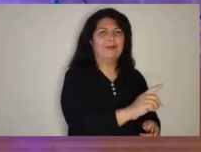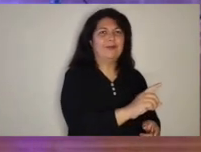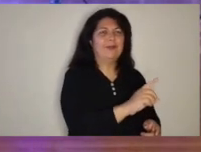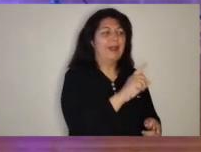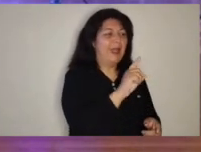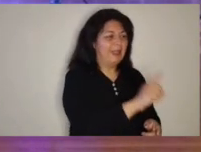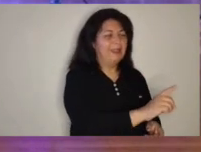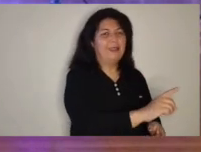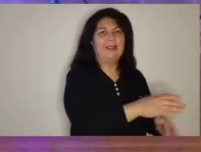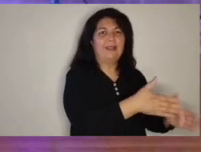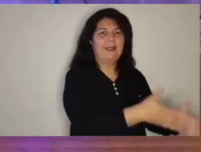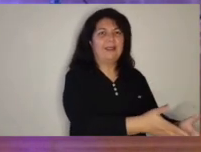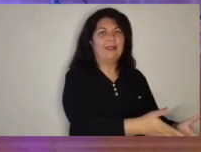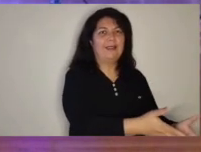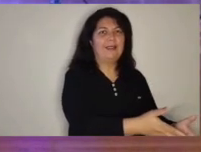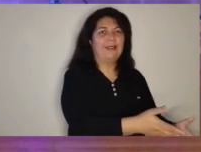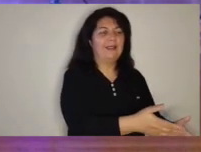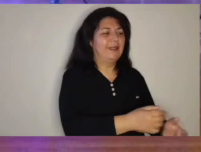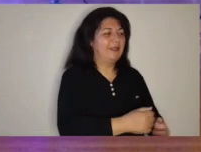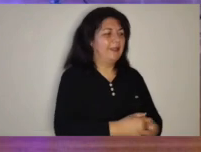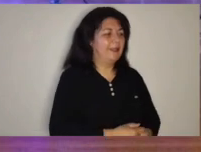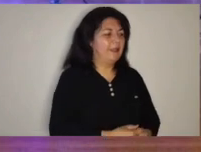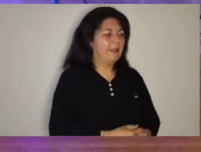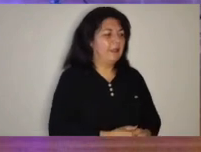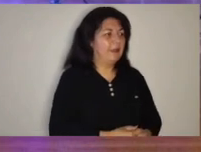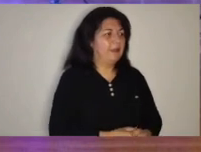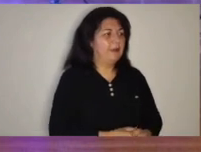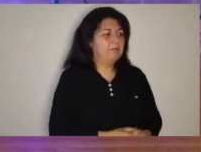o que aconteceu? Nada.